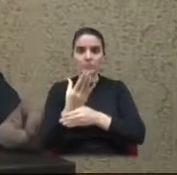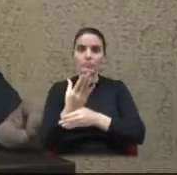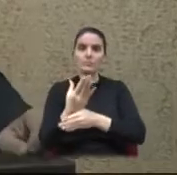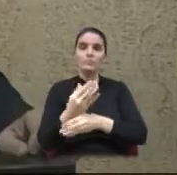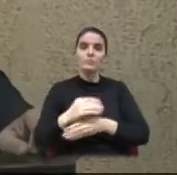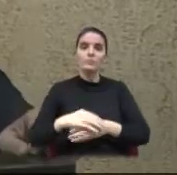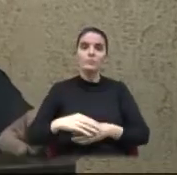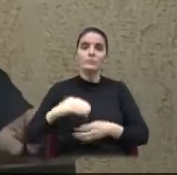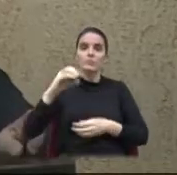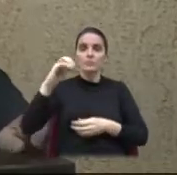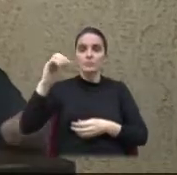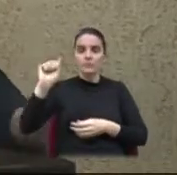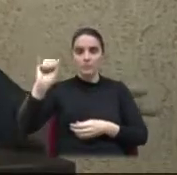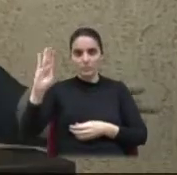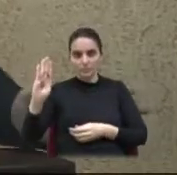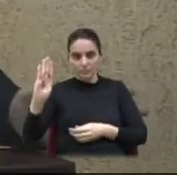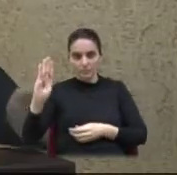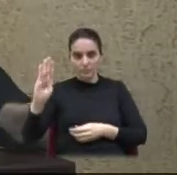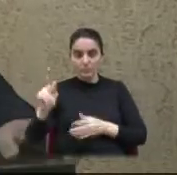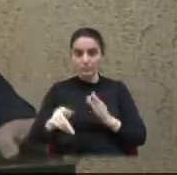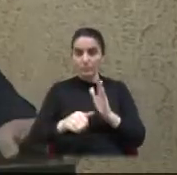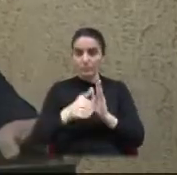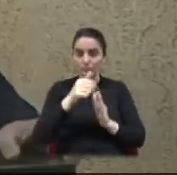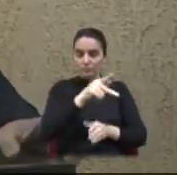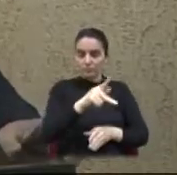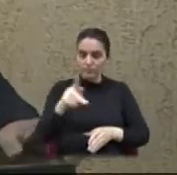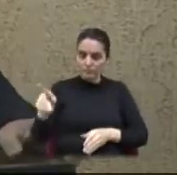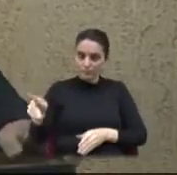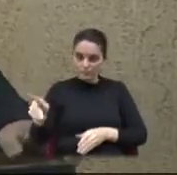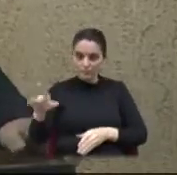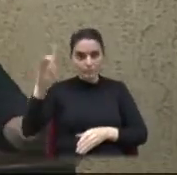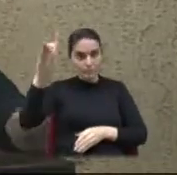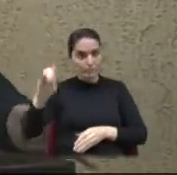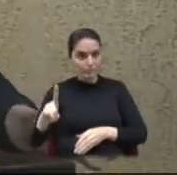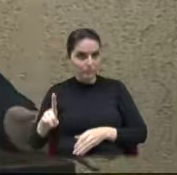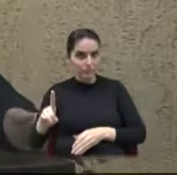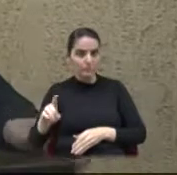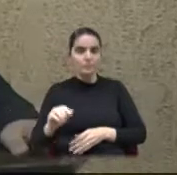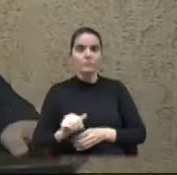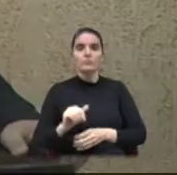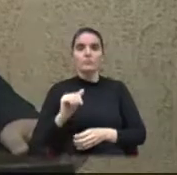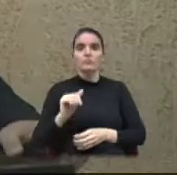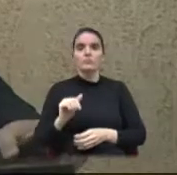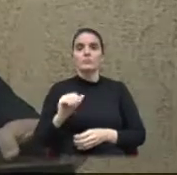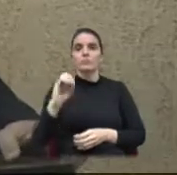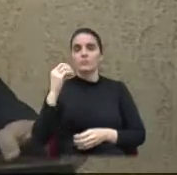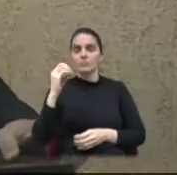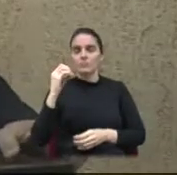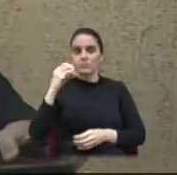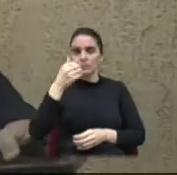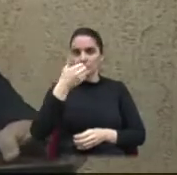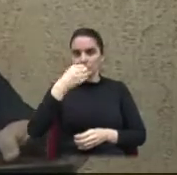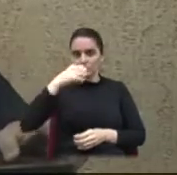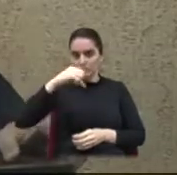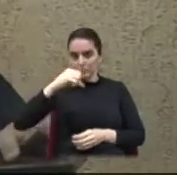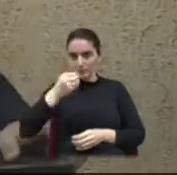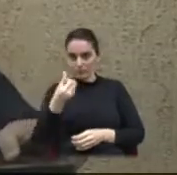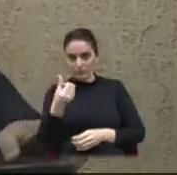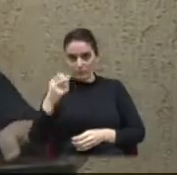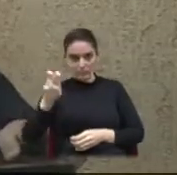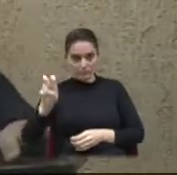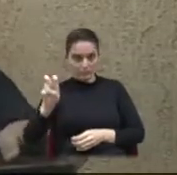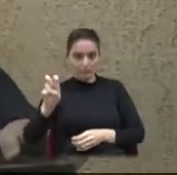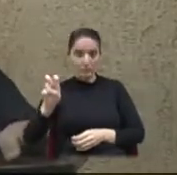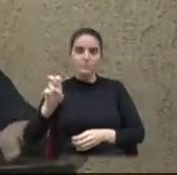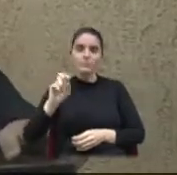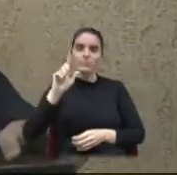quem presidiu, primeiramente, a diretoria provisória, instituída em outubro de 1965, e